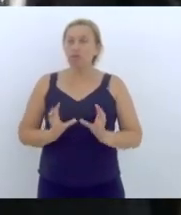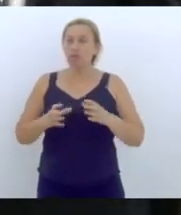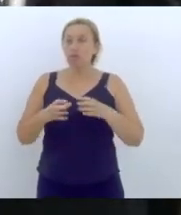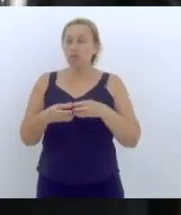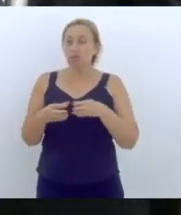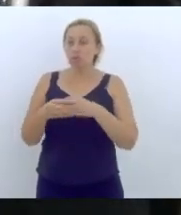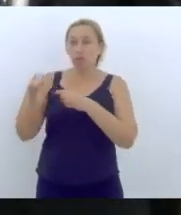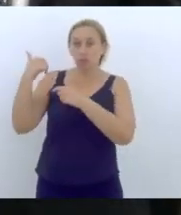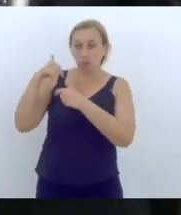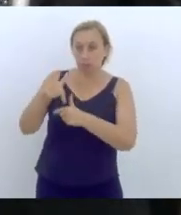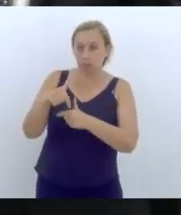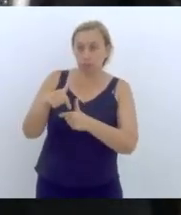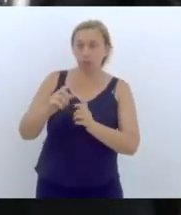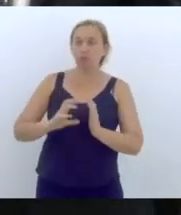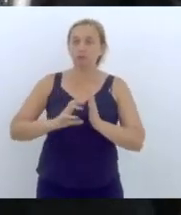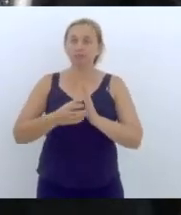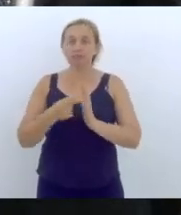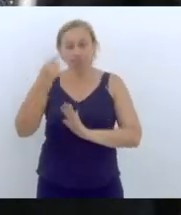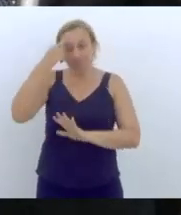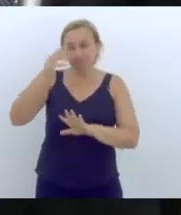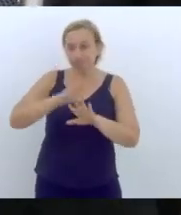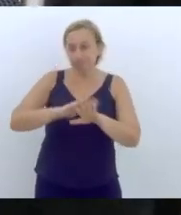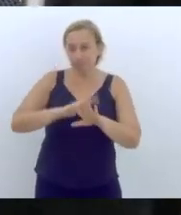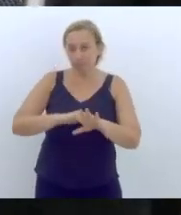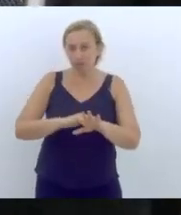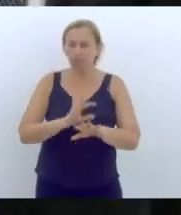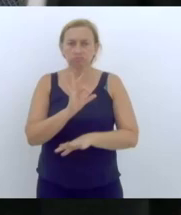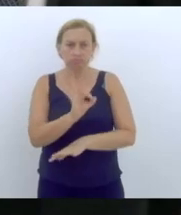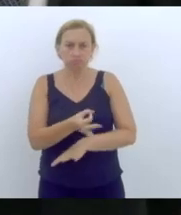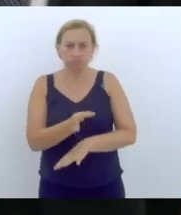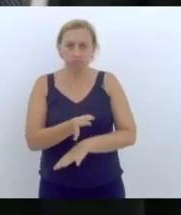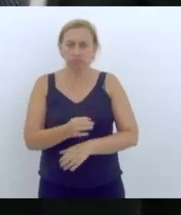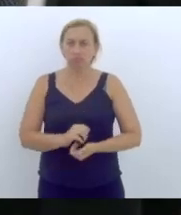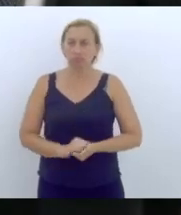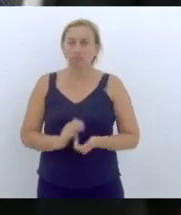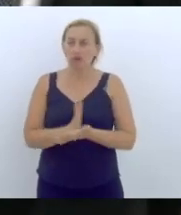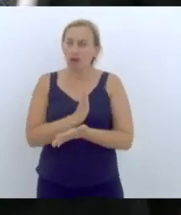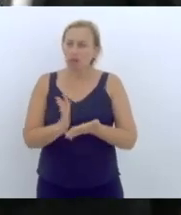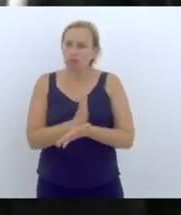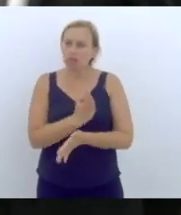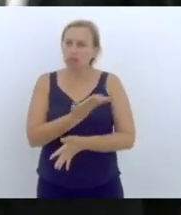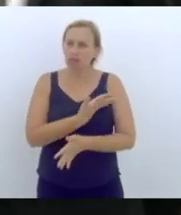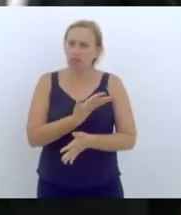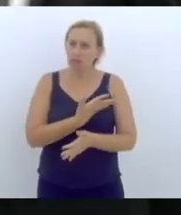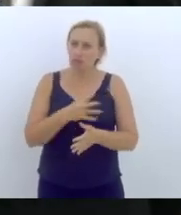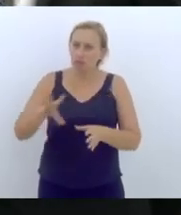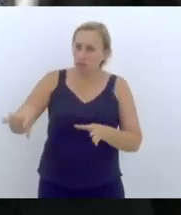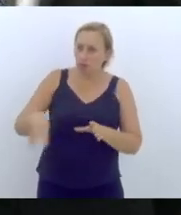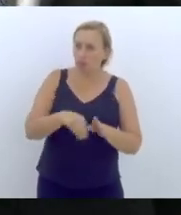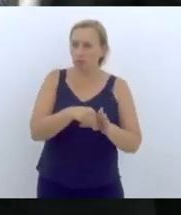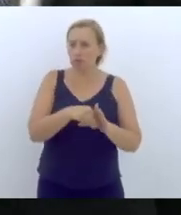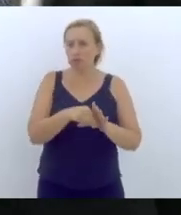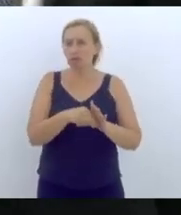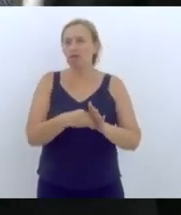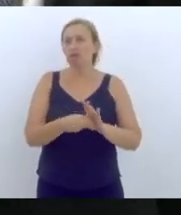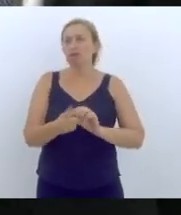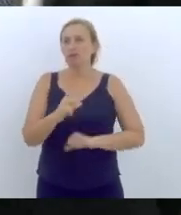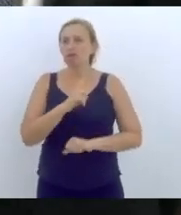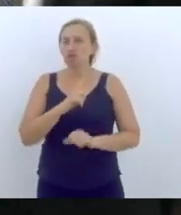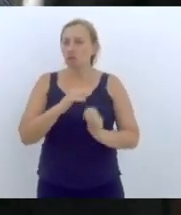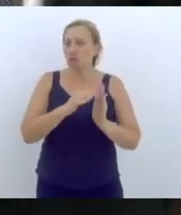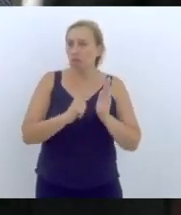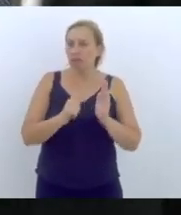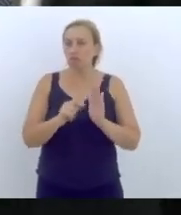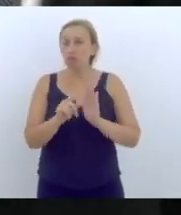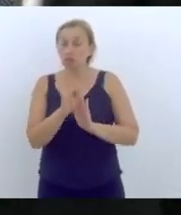inclusive, que temos uma dicotomia ideológica, tenho a mais absoluta convicção. Alguns colegas emendaram para retirar um texto, uma parte ou outra do texto,